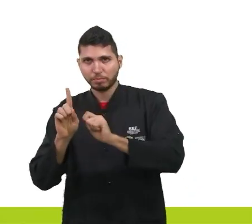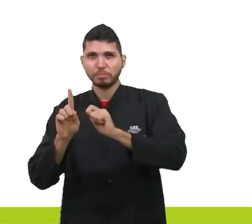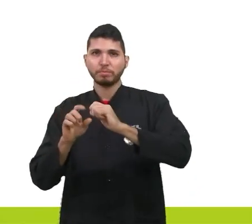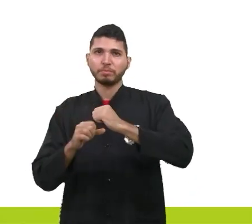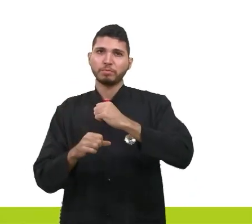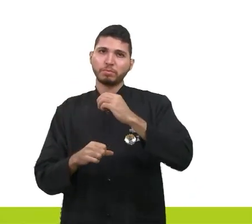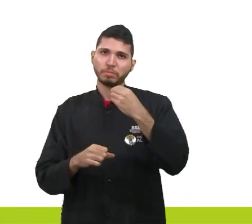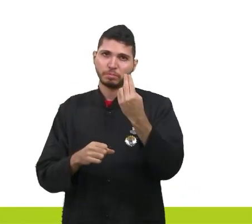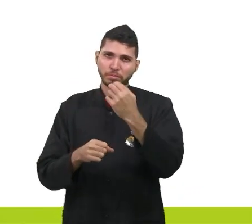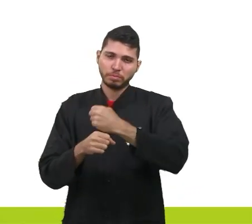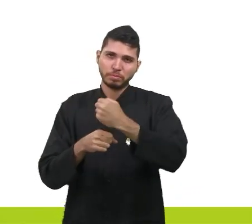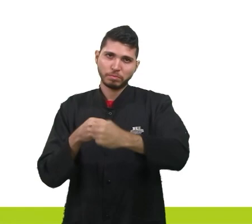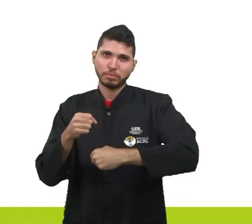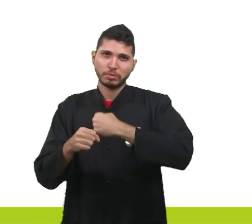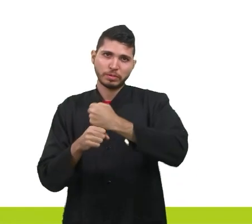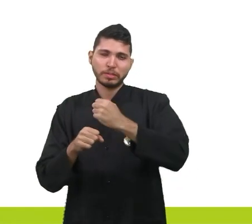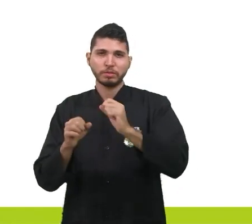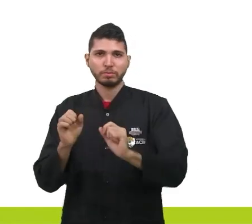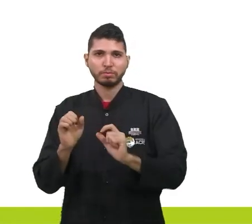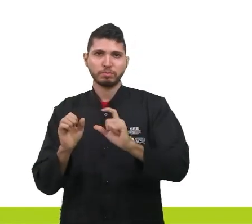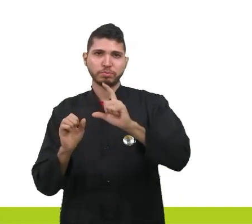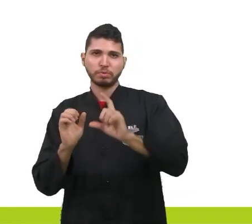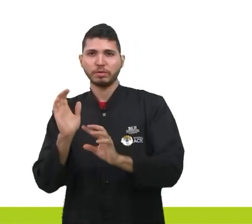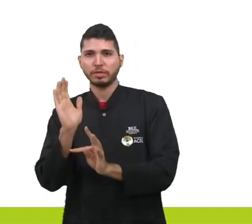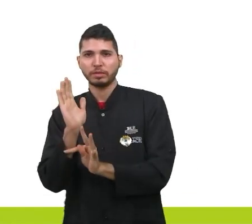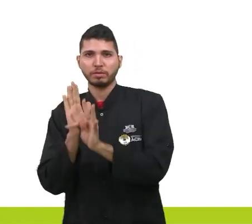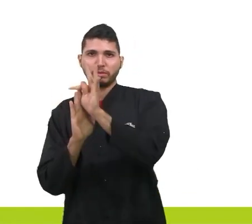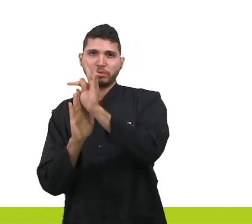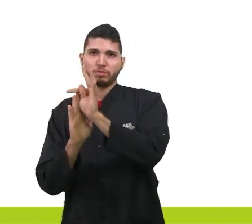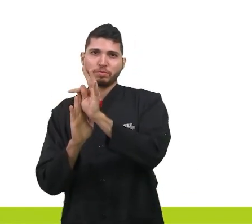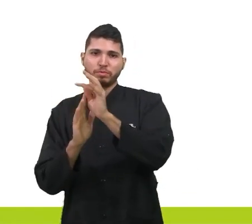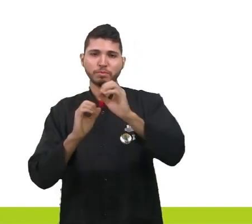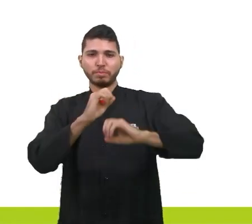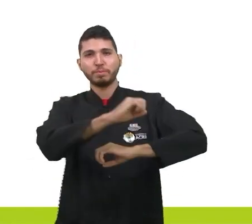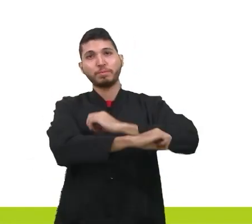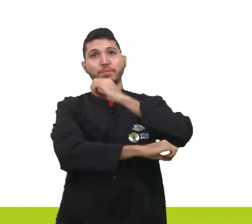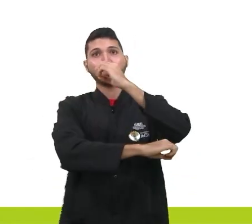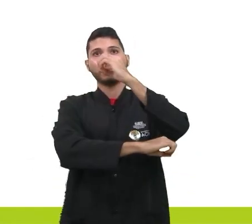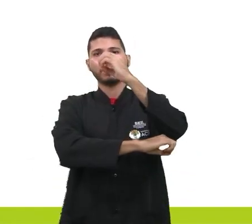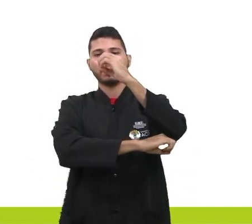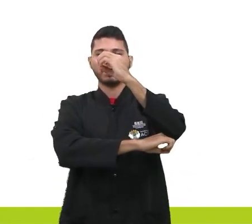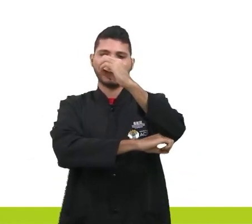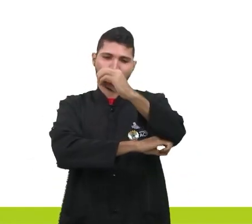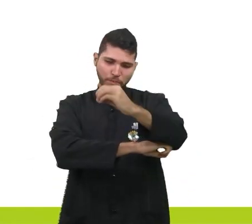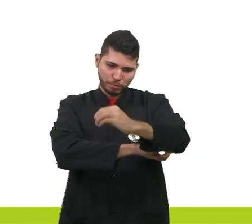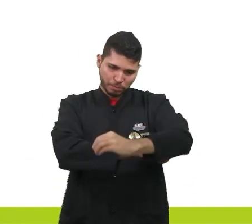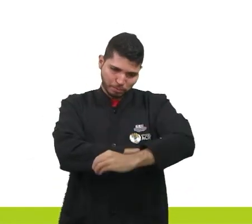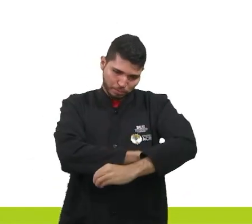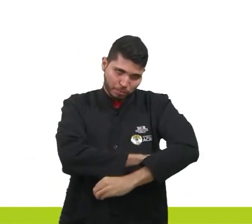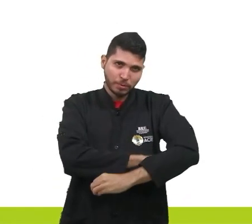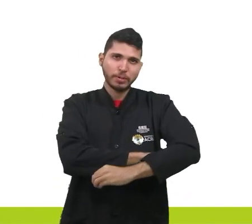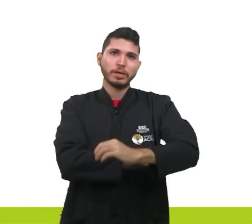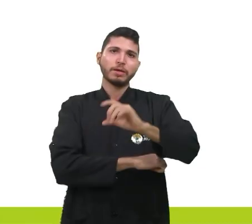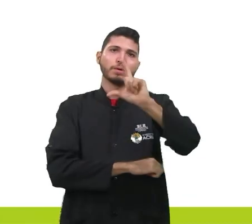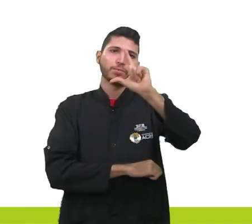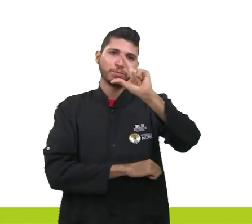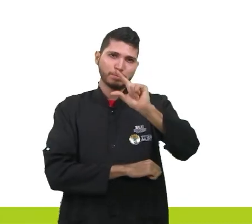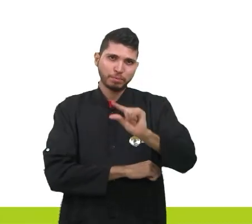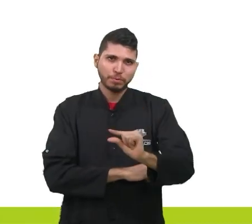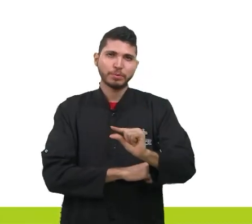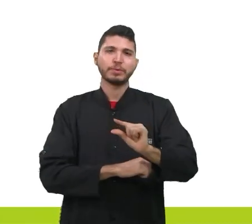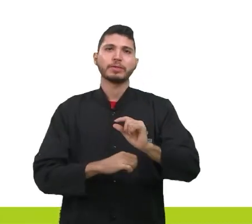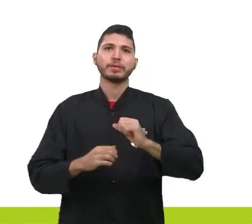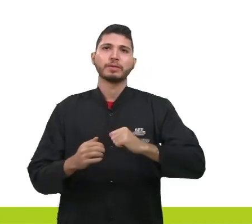durante o dia e esfriando no período da noite. Já na maritimidade